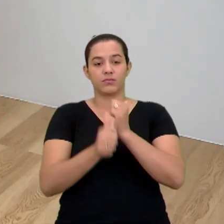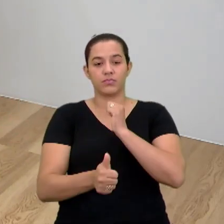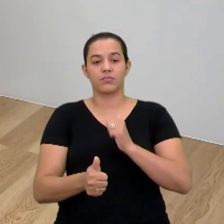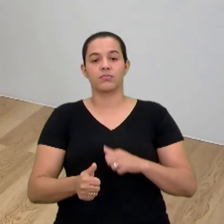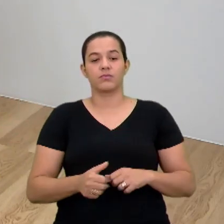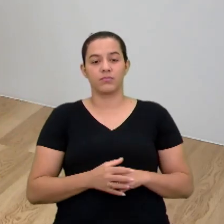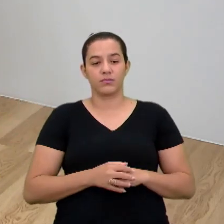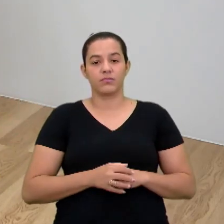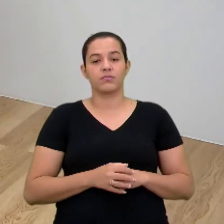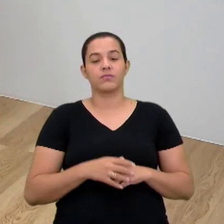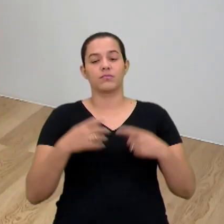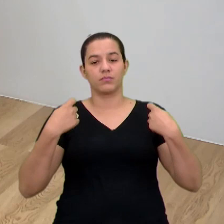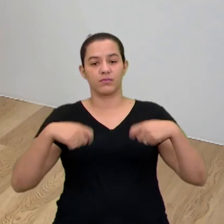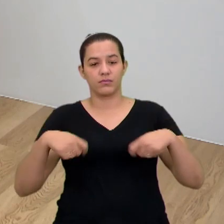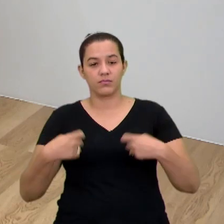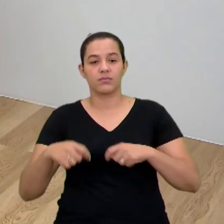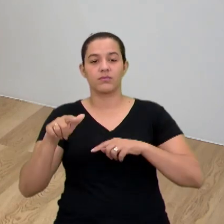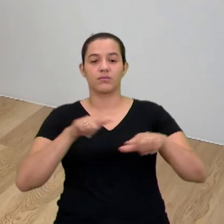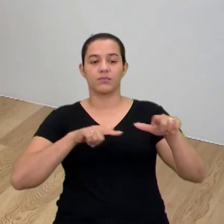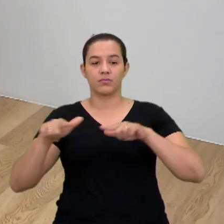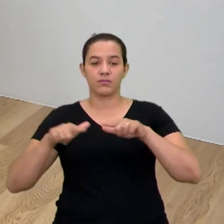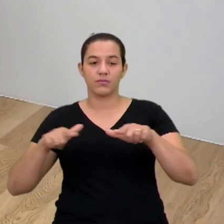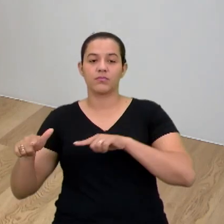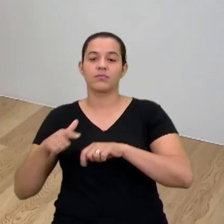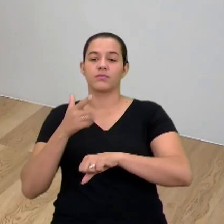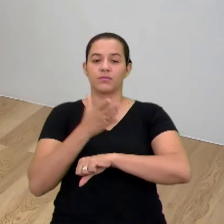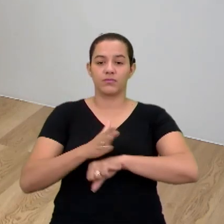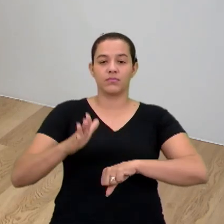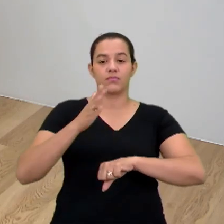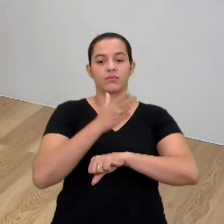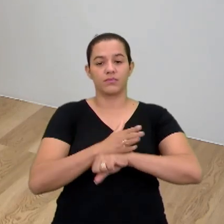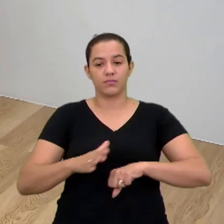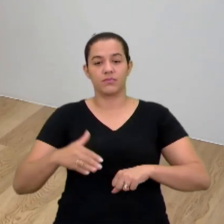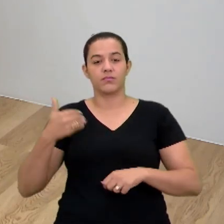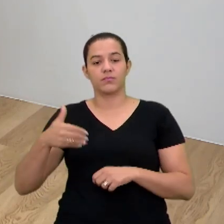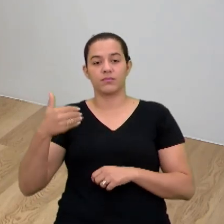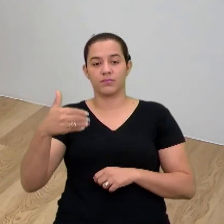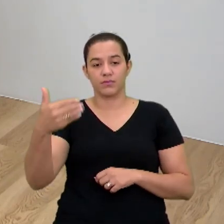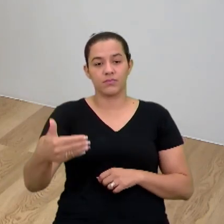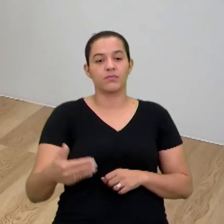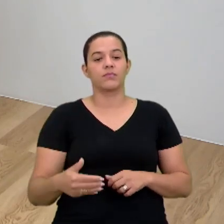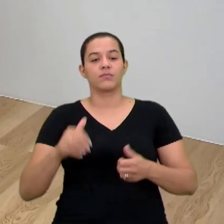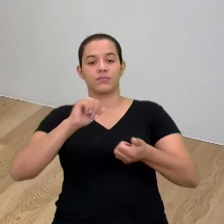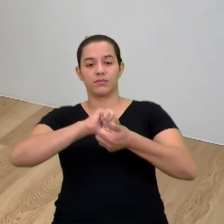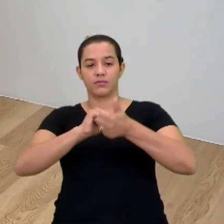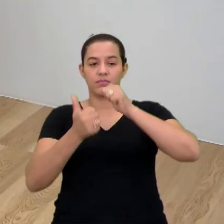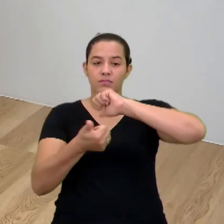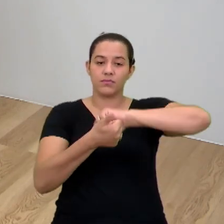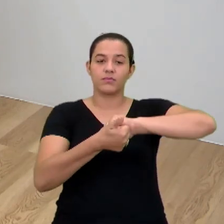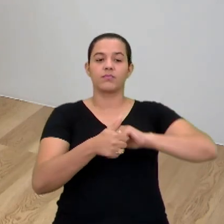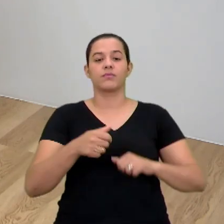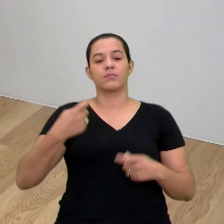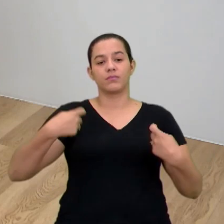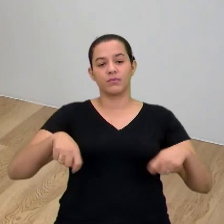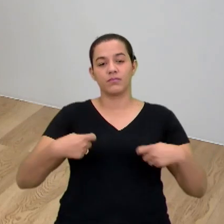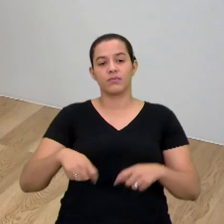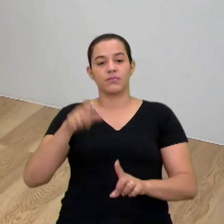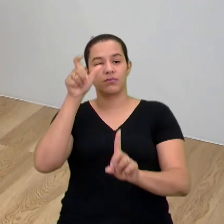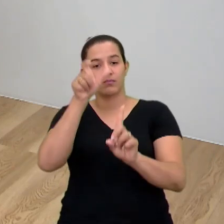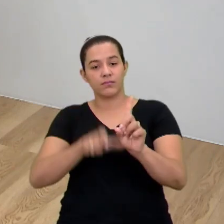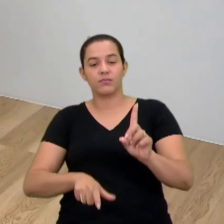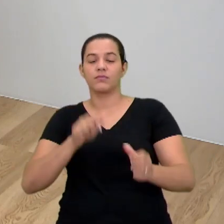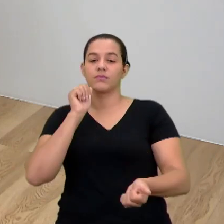aproximam fisiologicamente precisa ser trabalhado na questão sempre da Com melhor... algumas adaptações, né? Mas ele é atleta, então ele tem